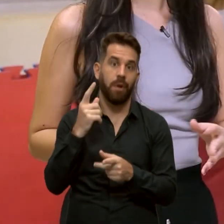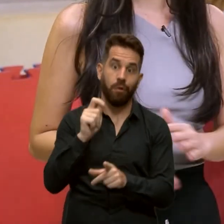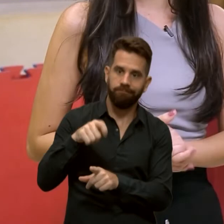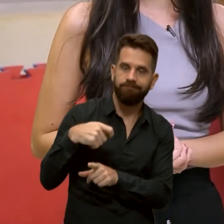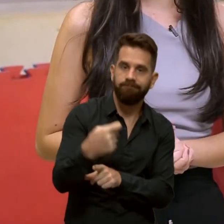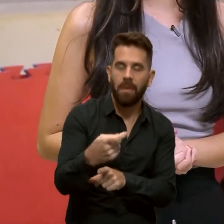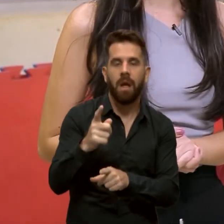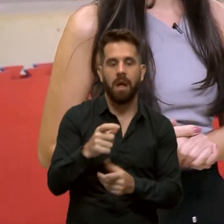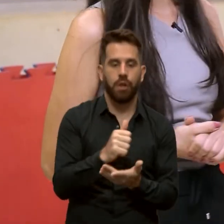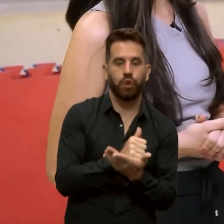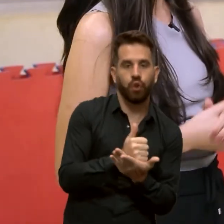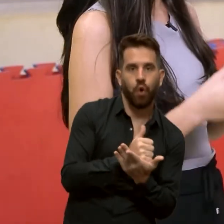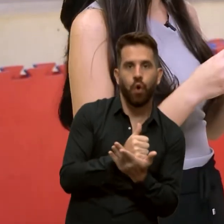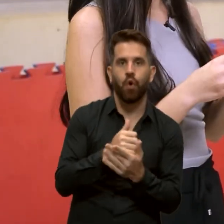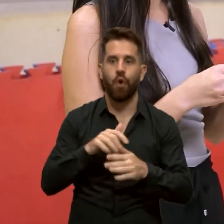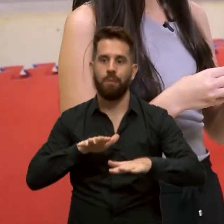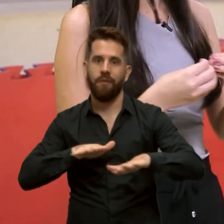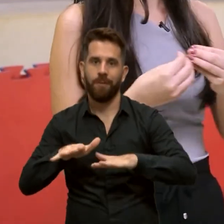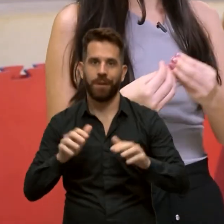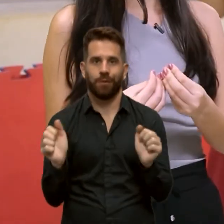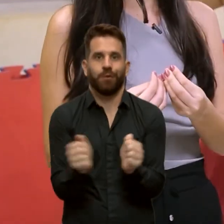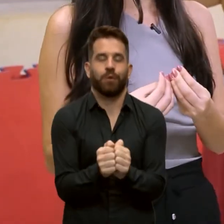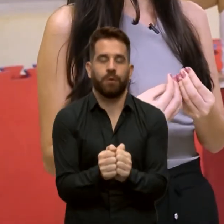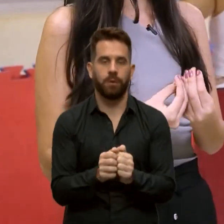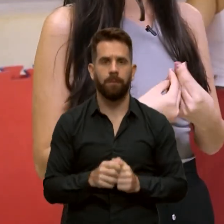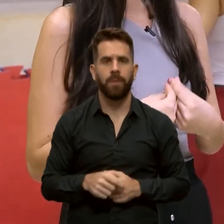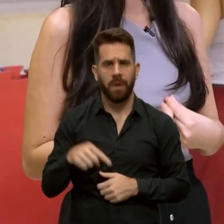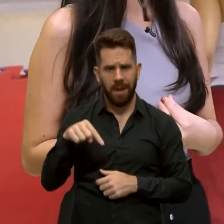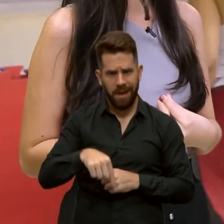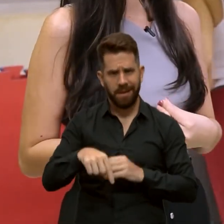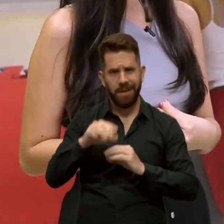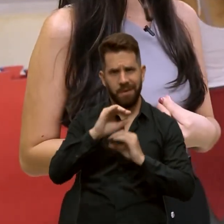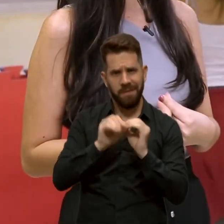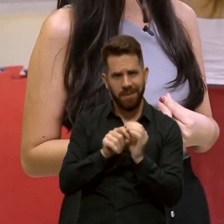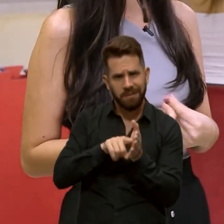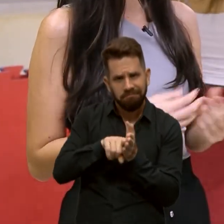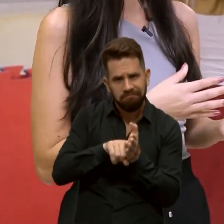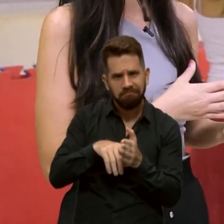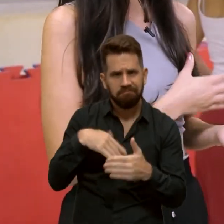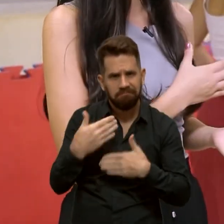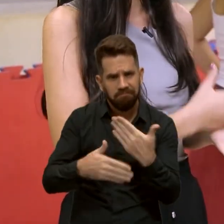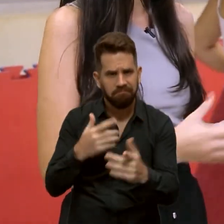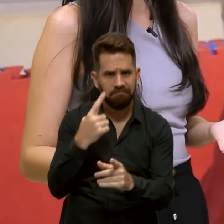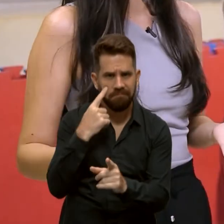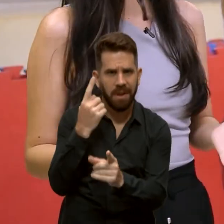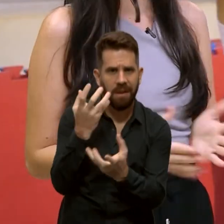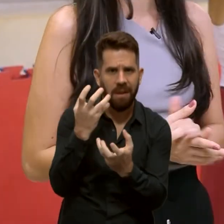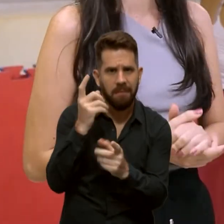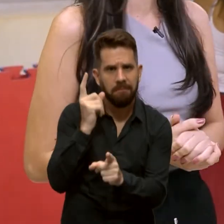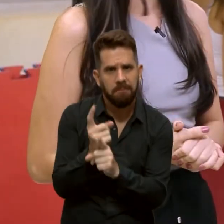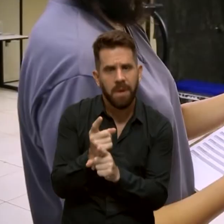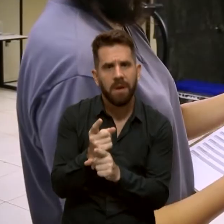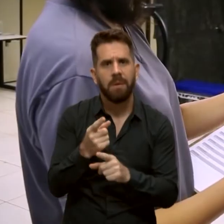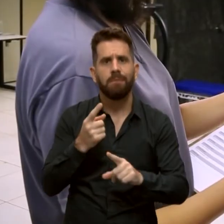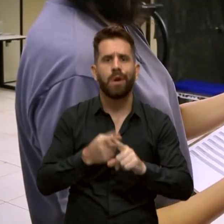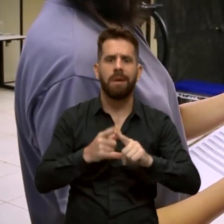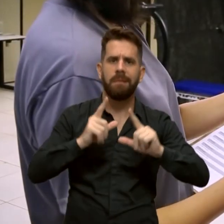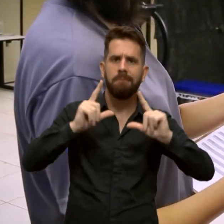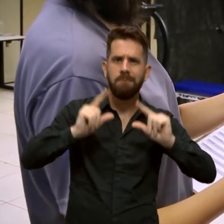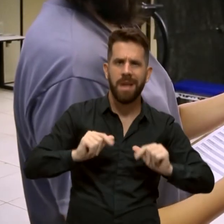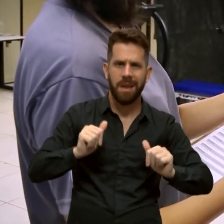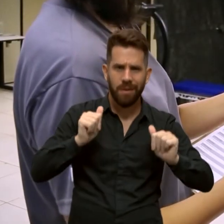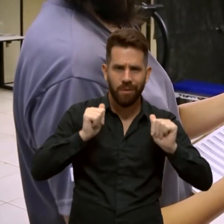aqui na faculdade vocês vêm vendo como é que esses jogos podem ajudar a reduzir a ansiedade, né? O que vocês vêm percebendo até agora? Em um